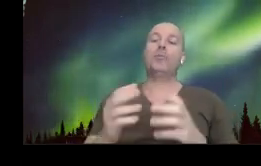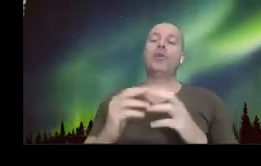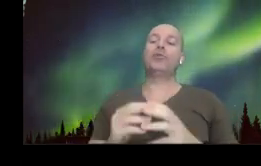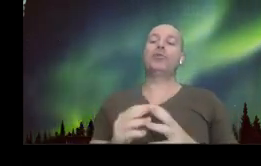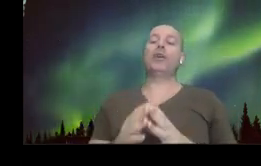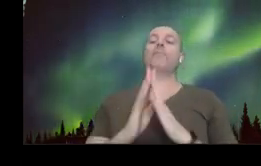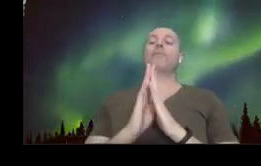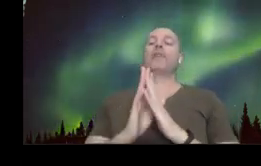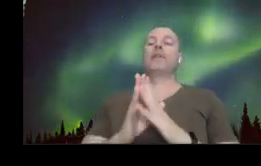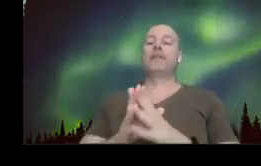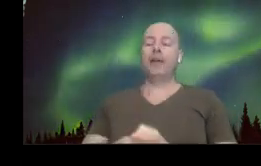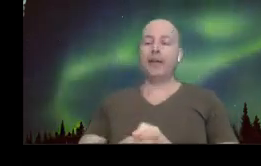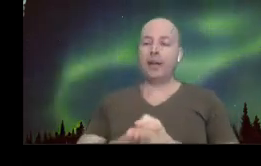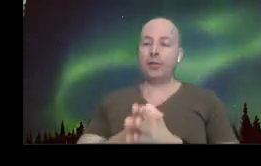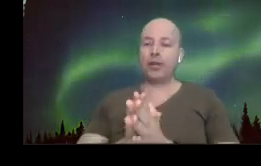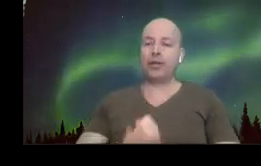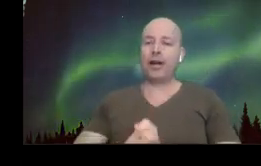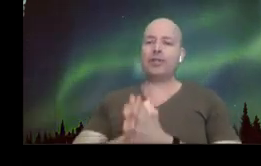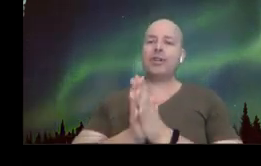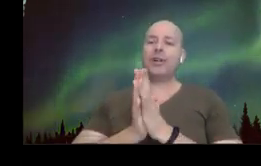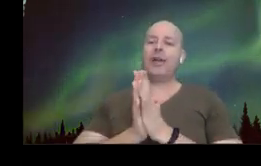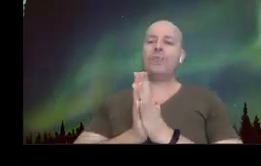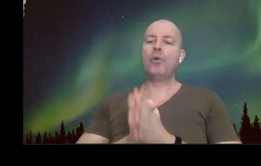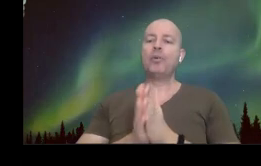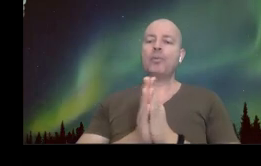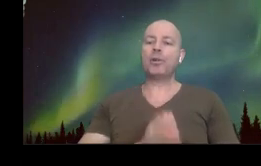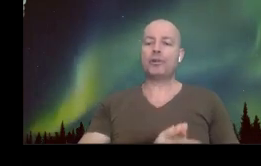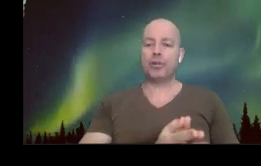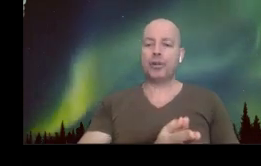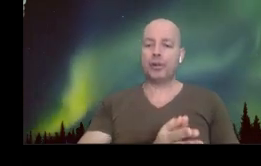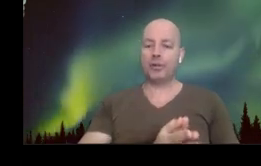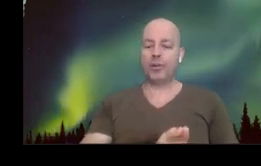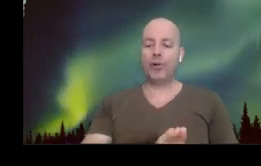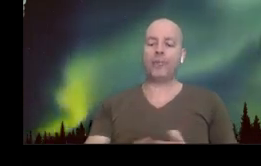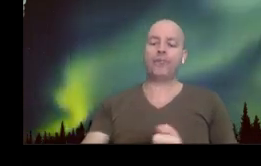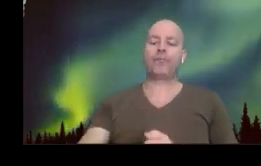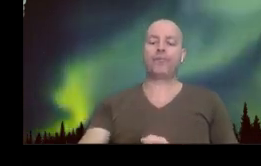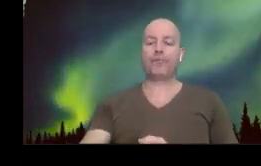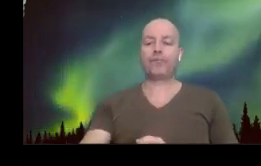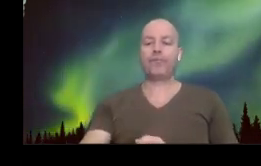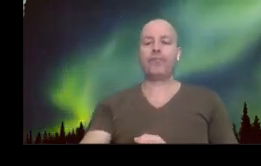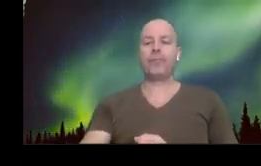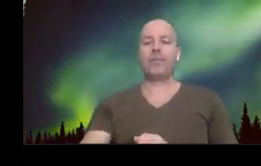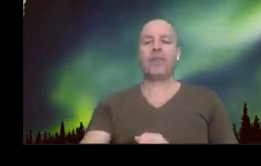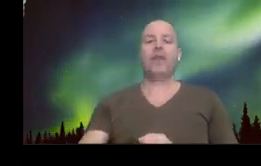espécies. Por isso que ter heterogeneidade é muito importante. Tá bom?